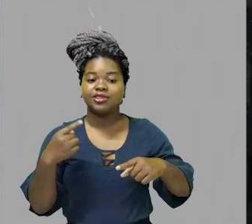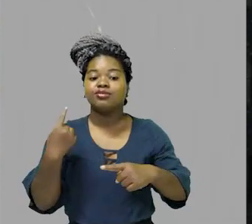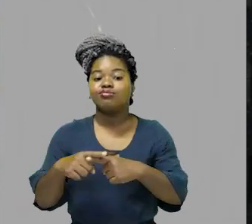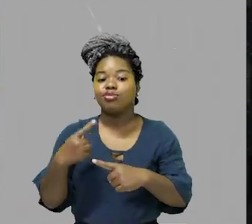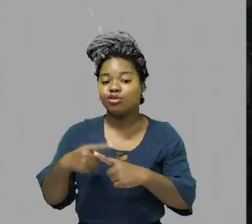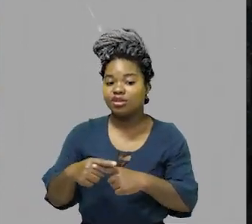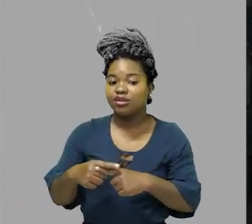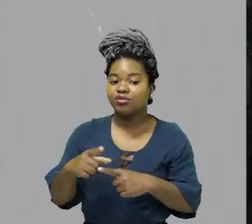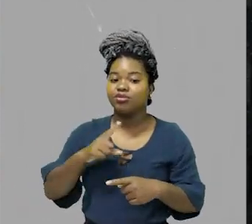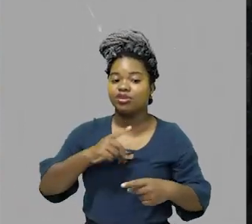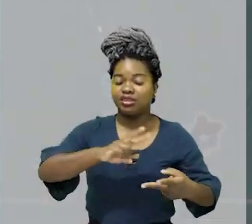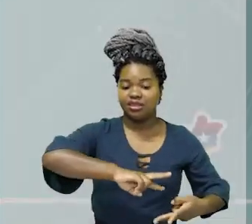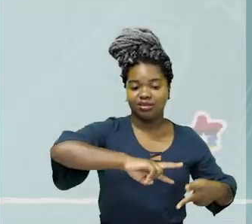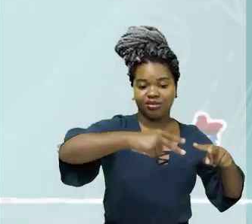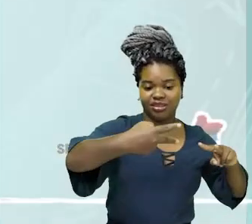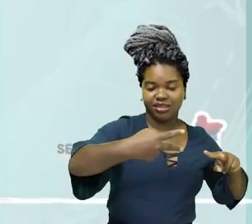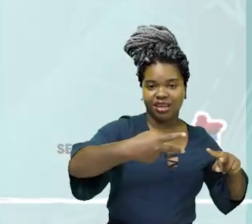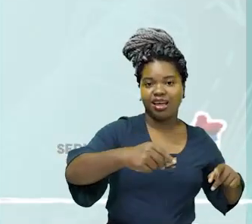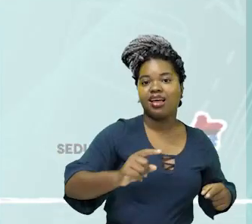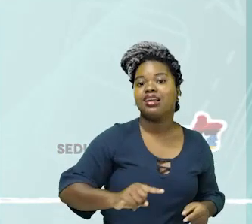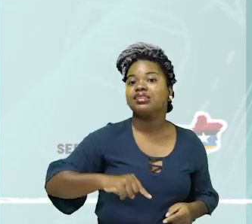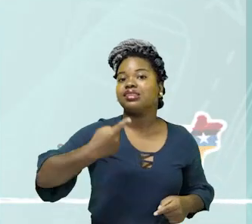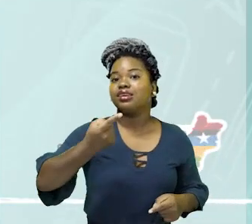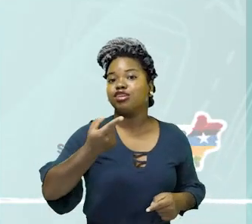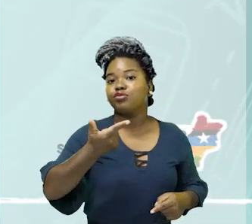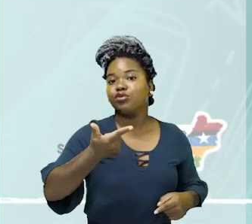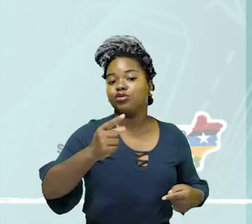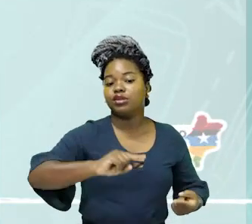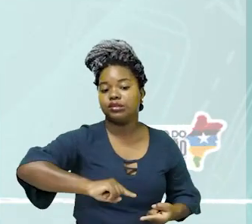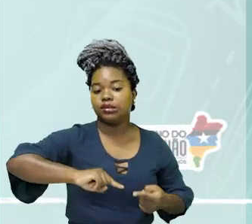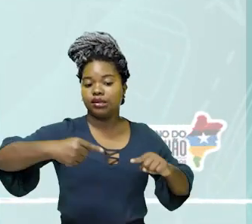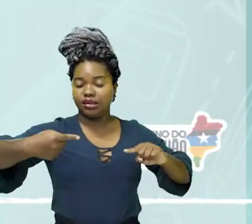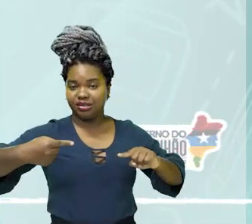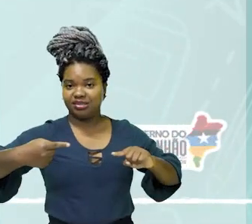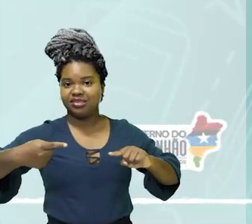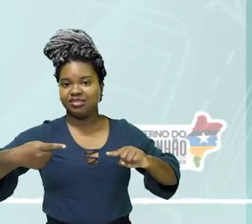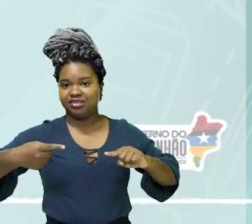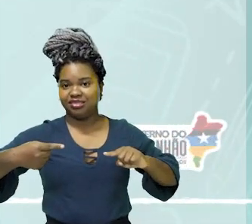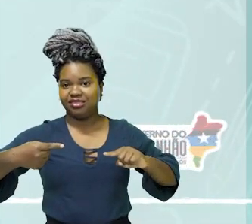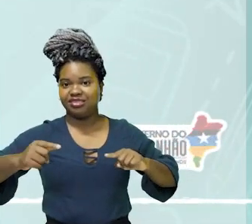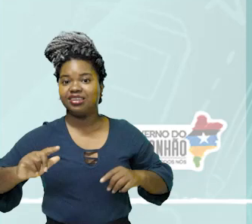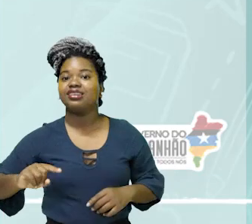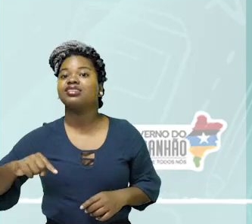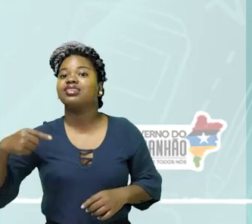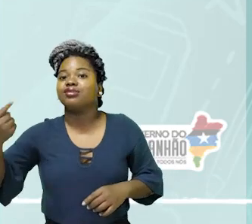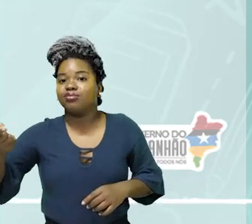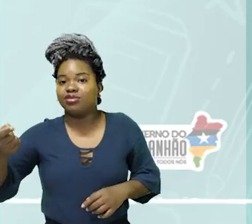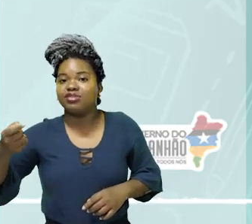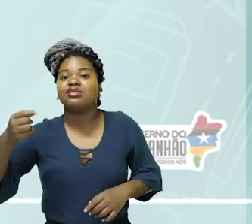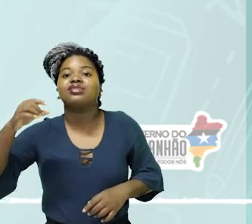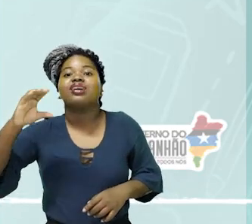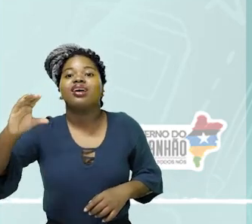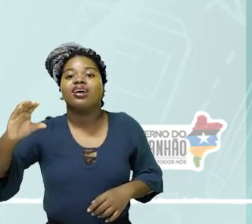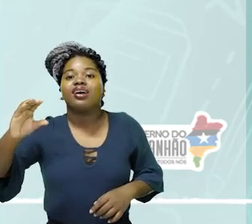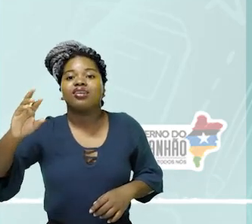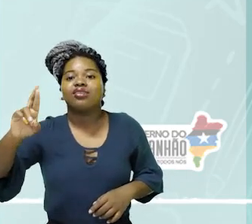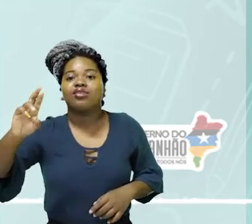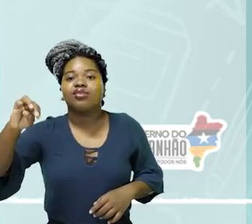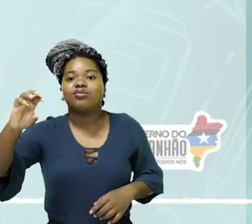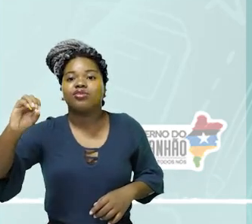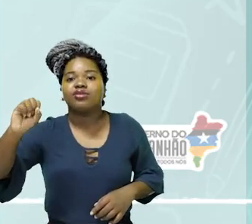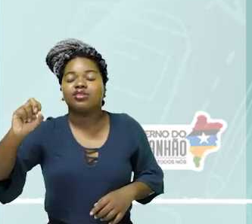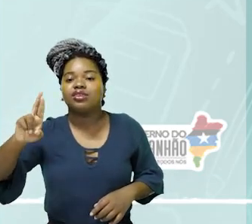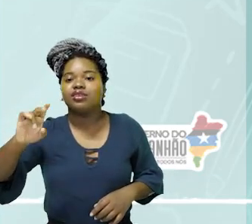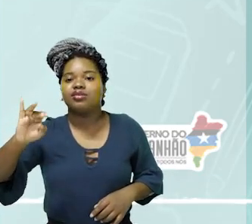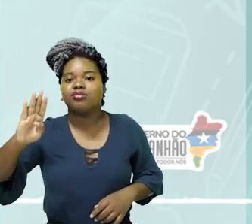na molécula de DNA. E como é que ocorre esse processo, né, em que a proteína é fabricada? Esse processo é